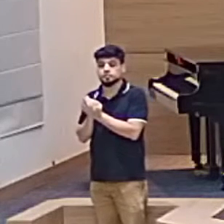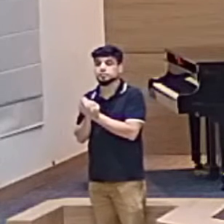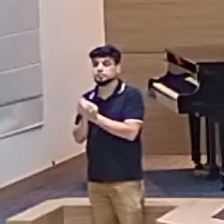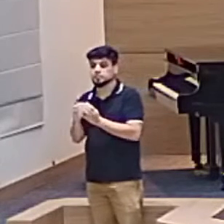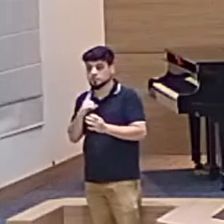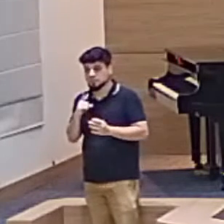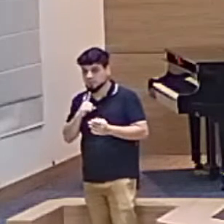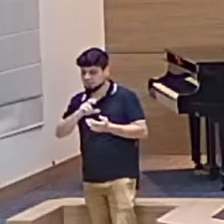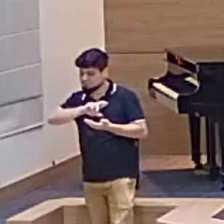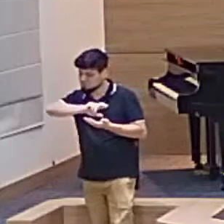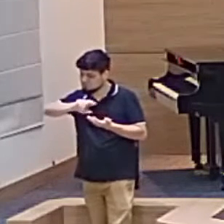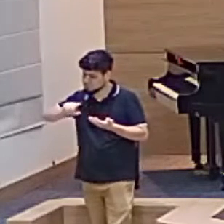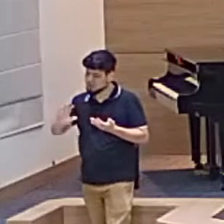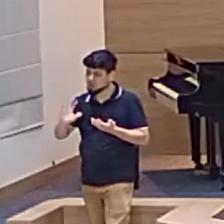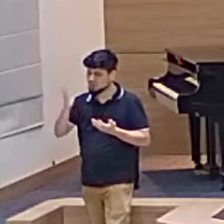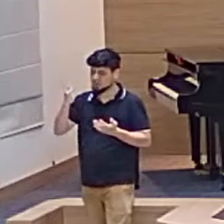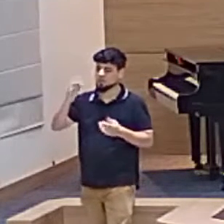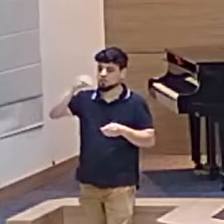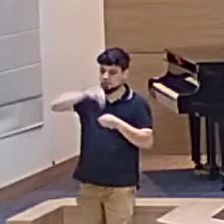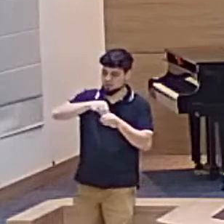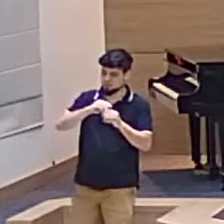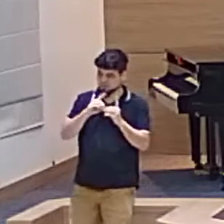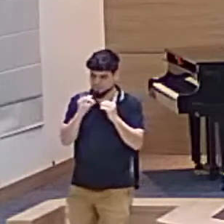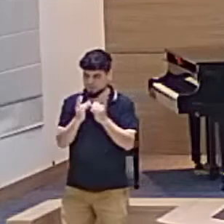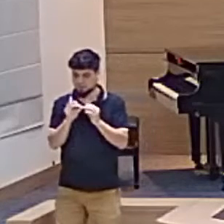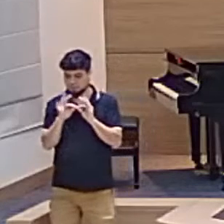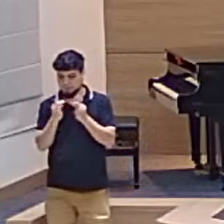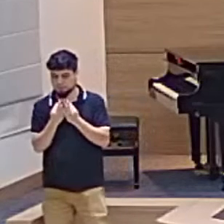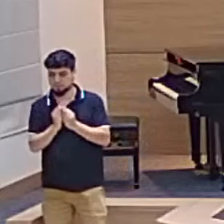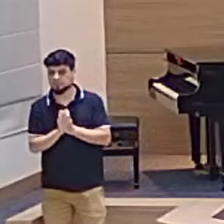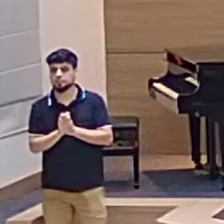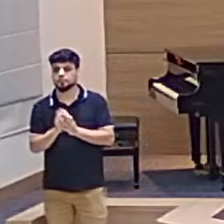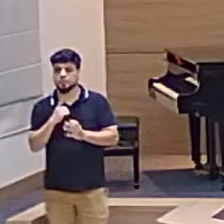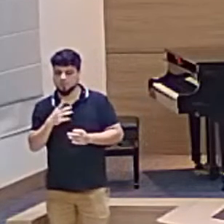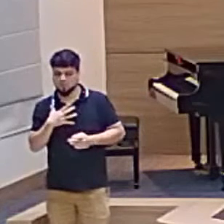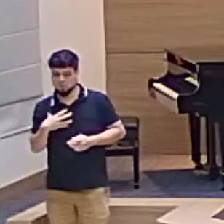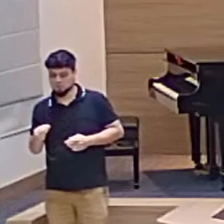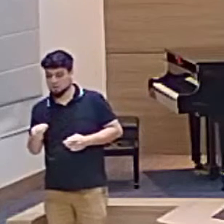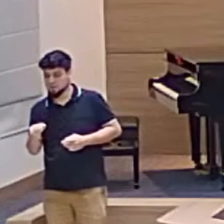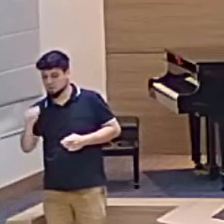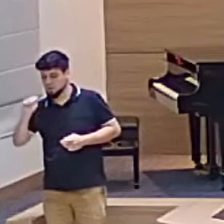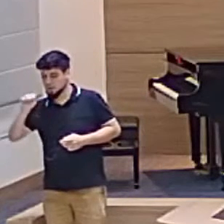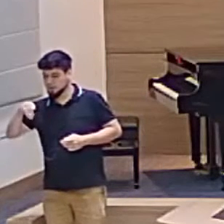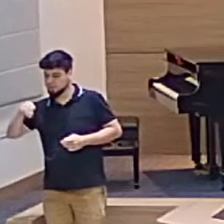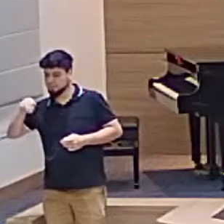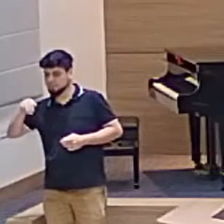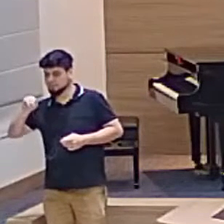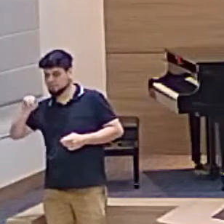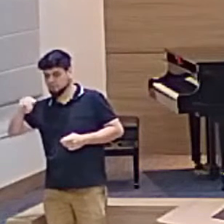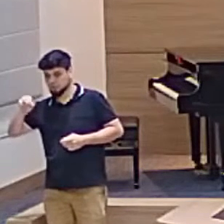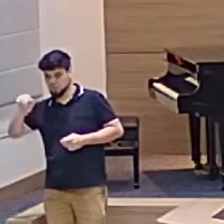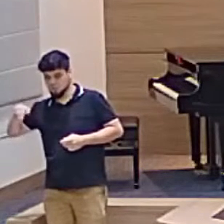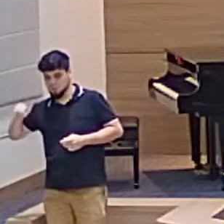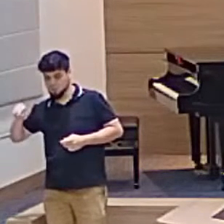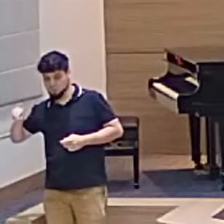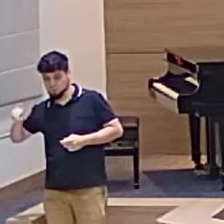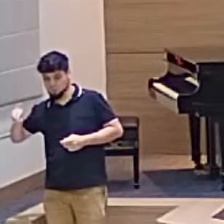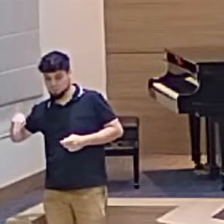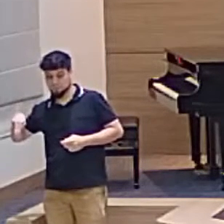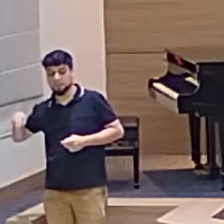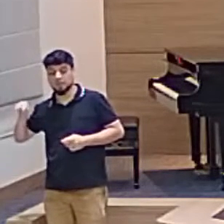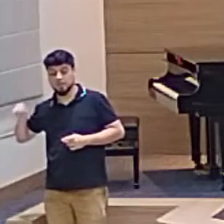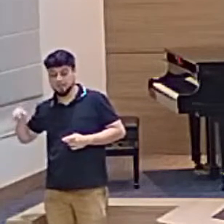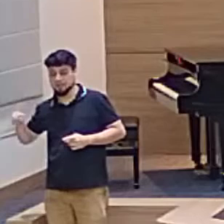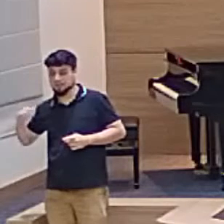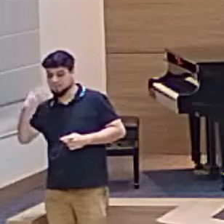no seio dessa família um filho chamada não se apaixona por uma filha olha só dentro da sua